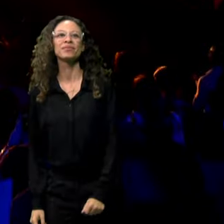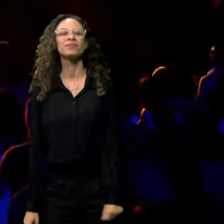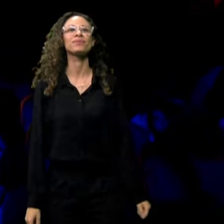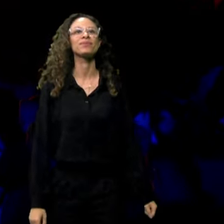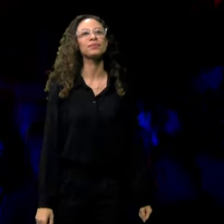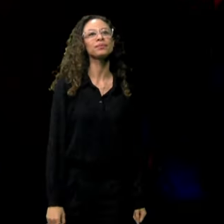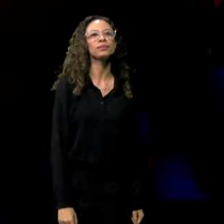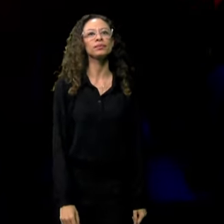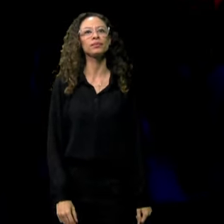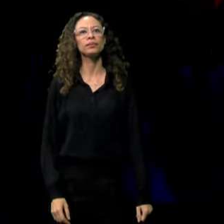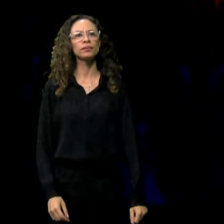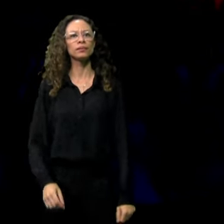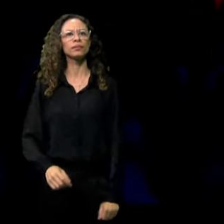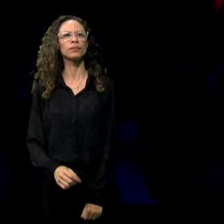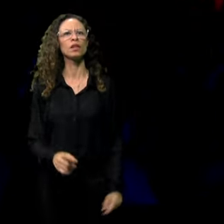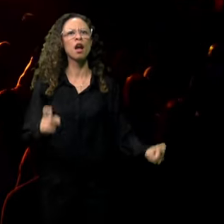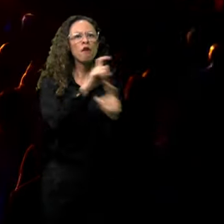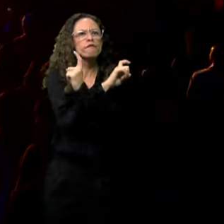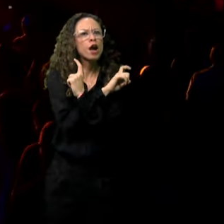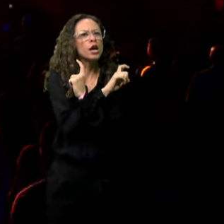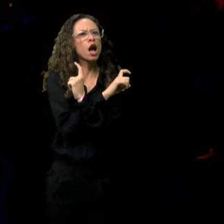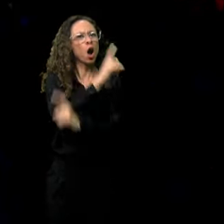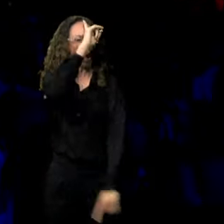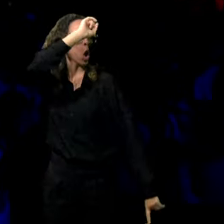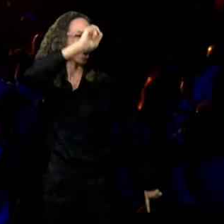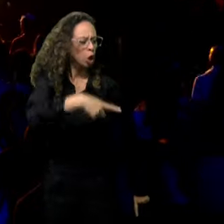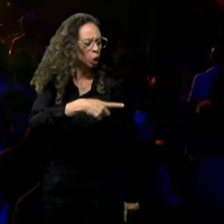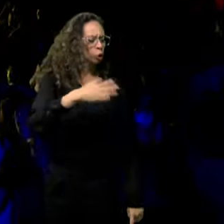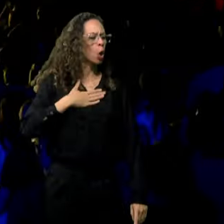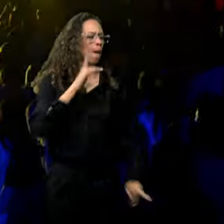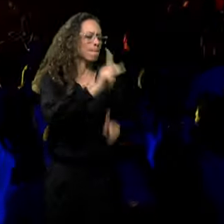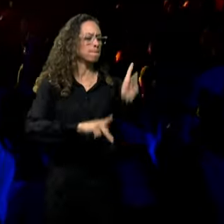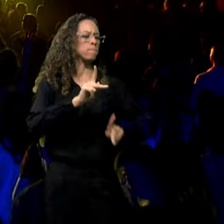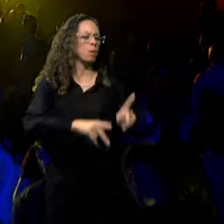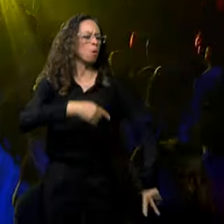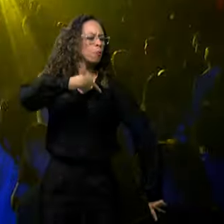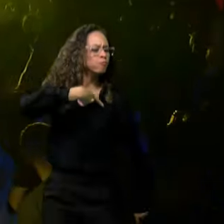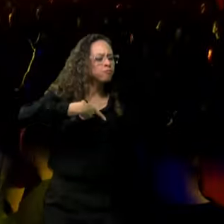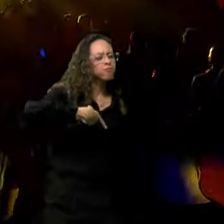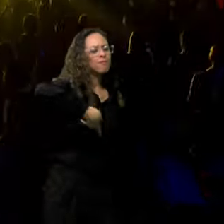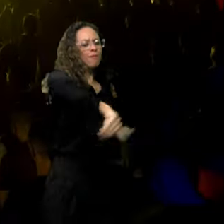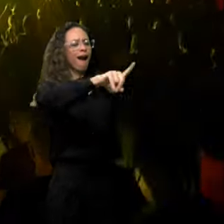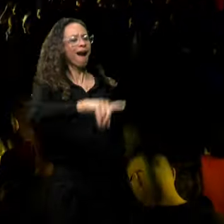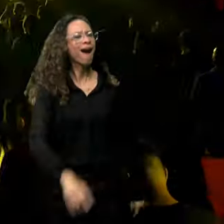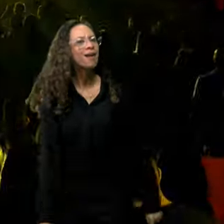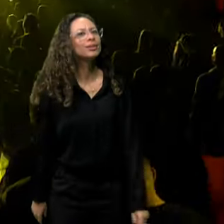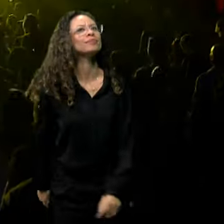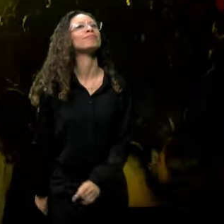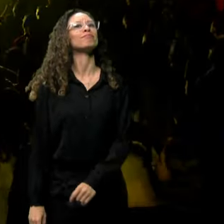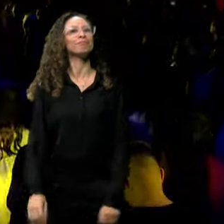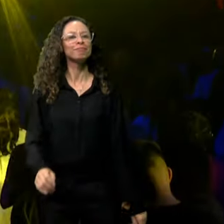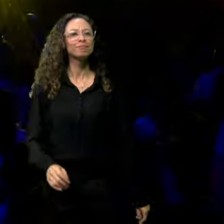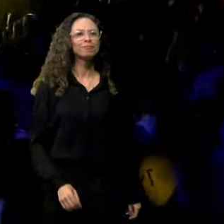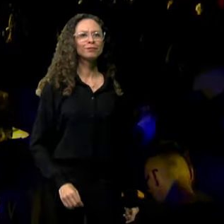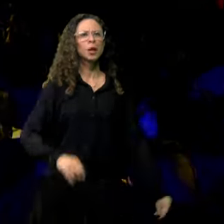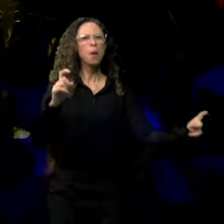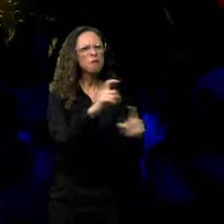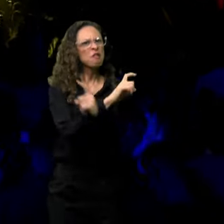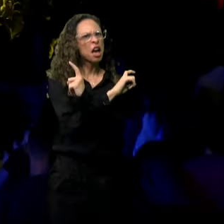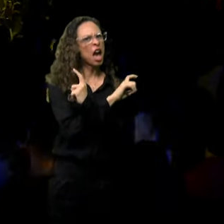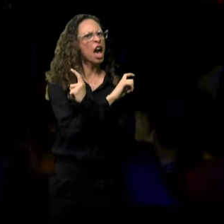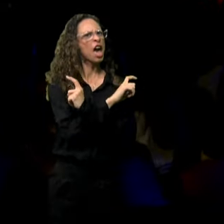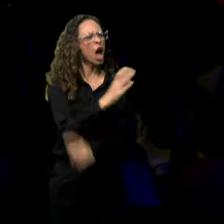Deixar meu povo e farol Deixa Meu Povo Ir seja